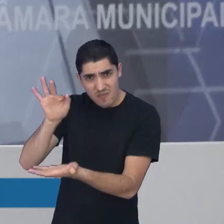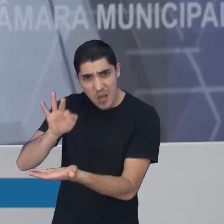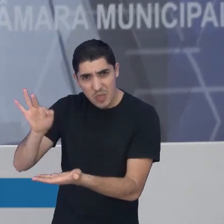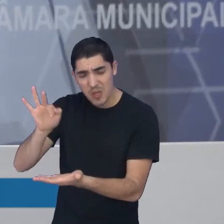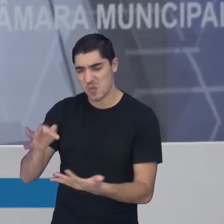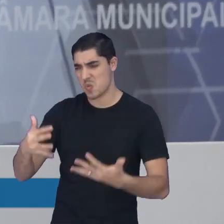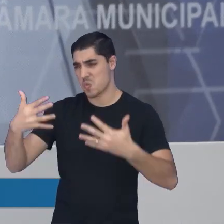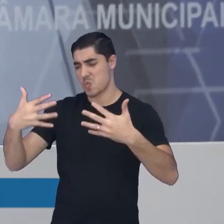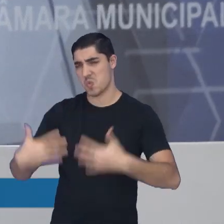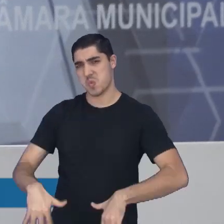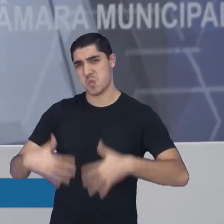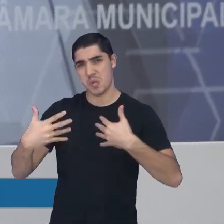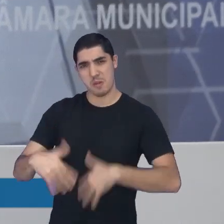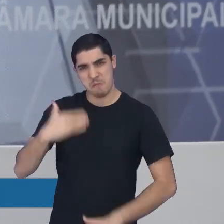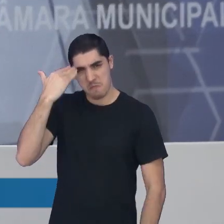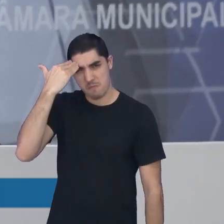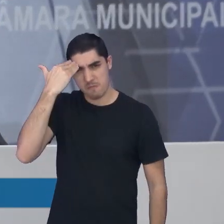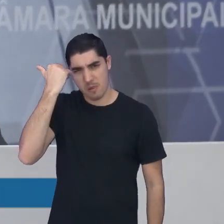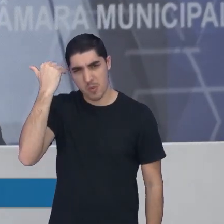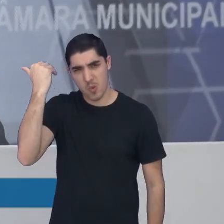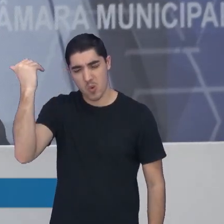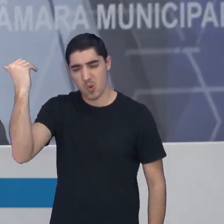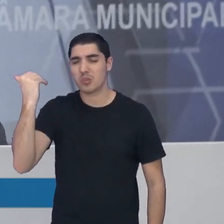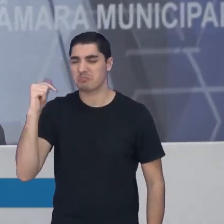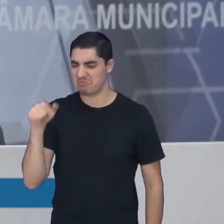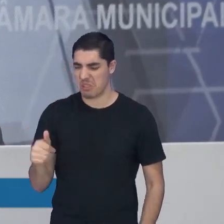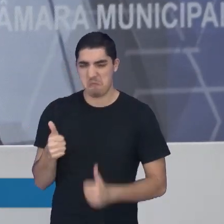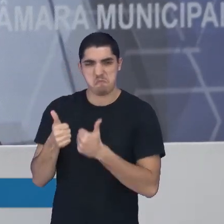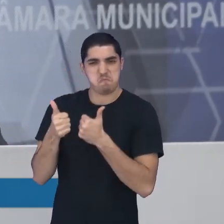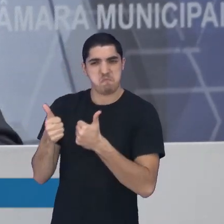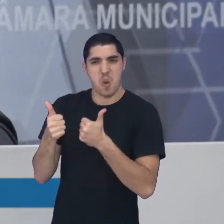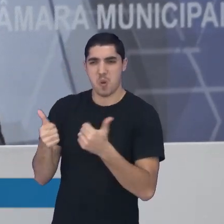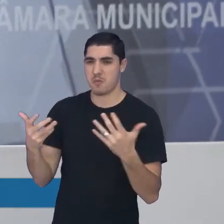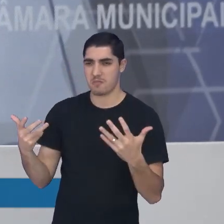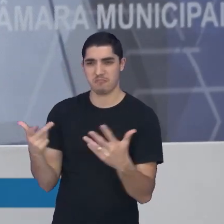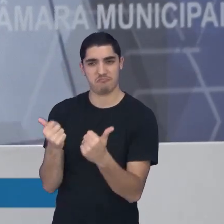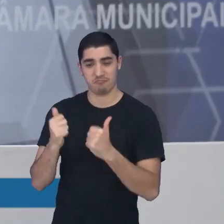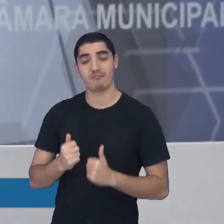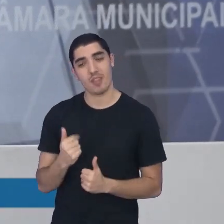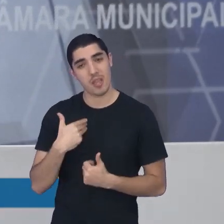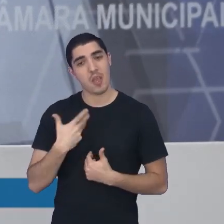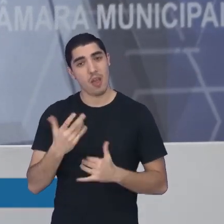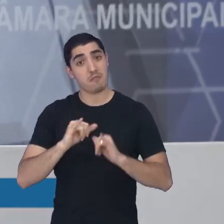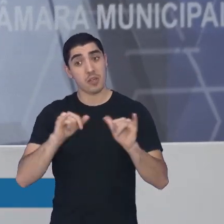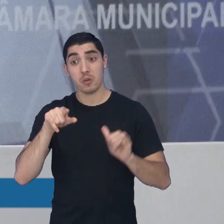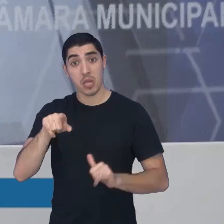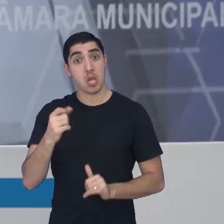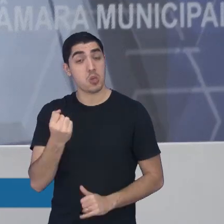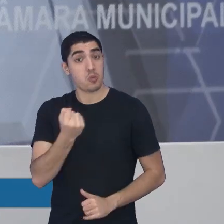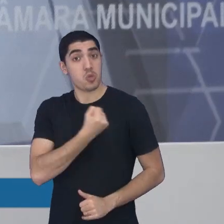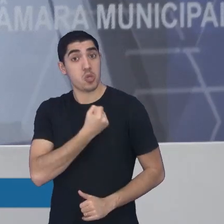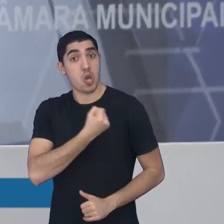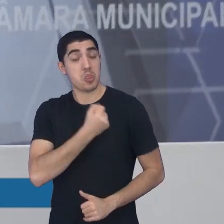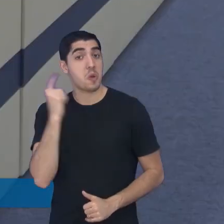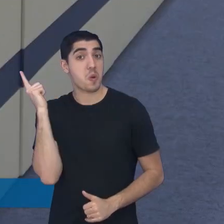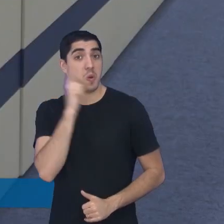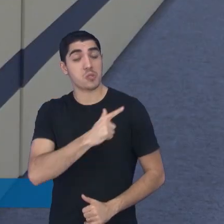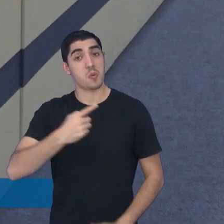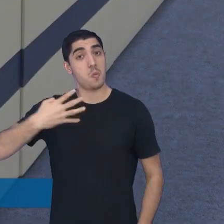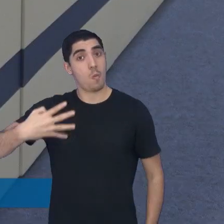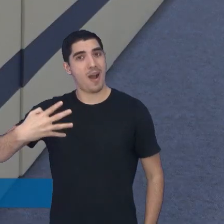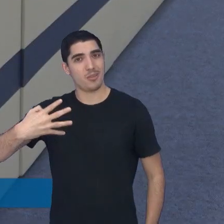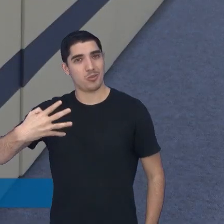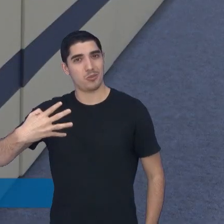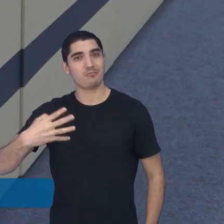de peso no seu currículo. Eu queria parabenizar pela nota 4 do ENAD. Né? É,